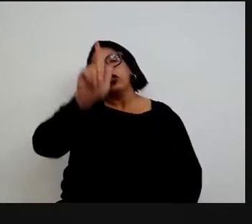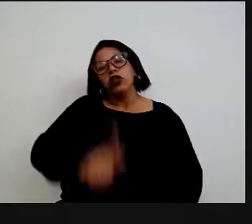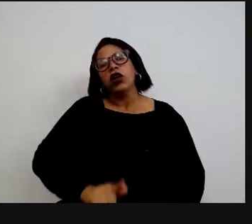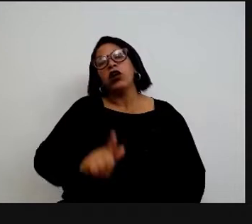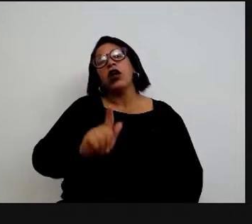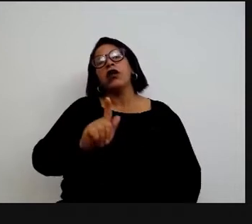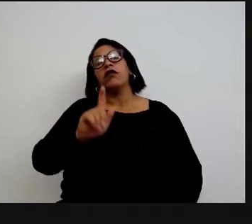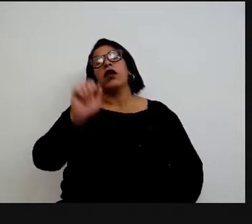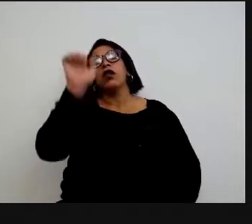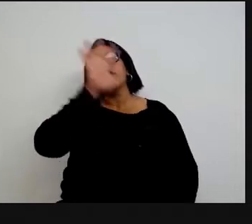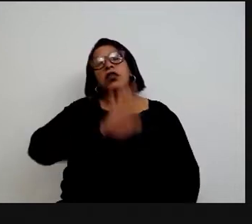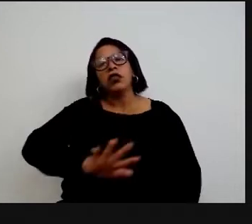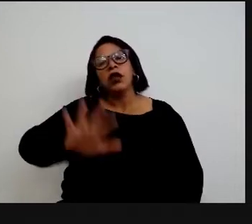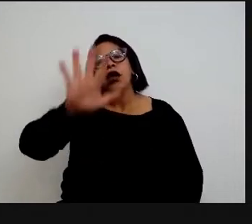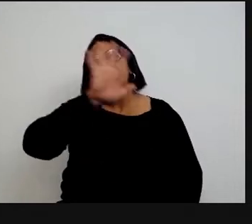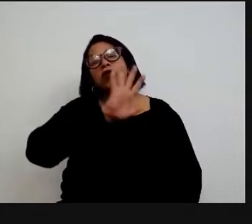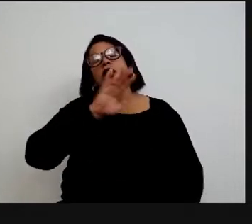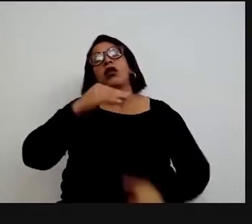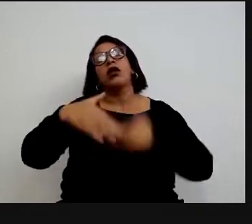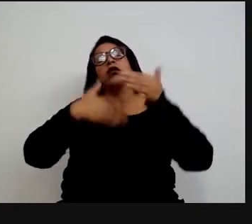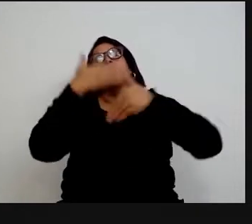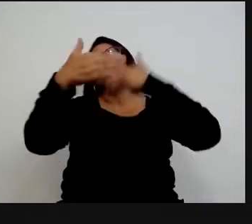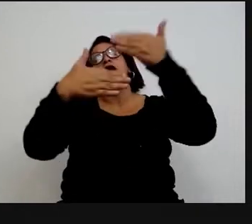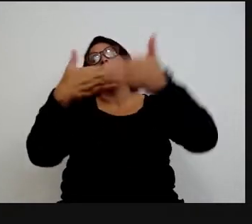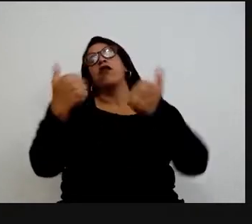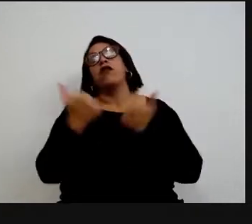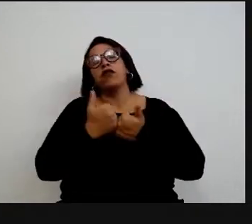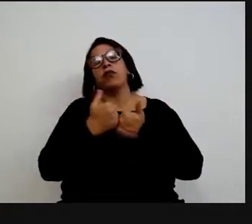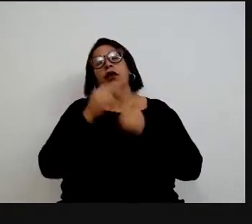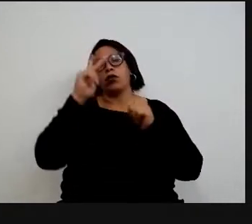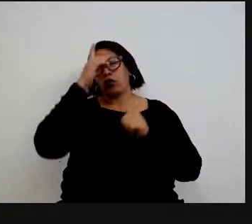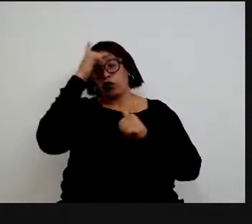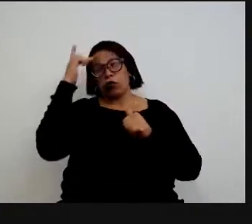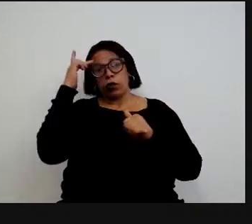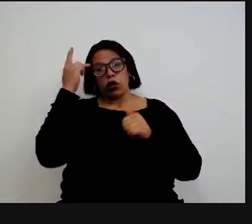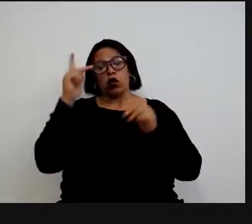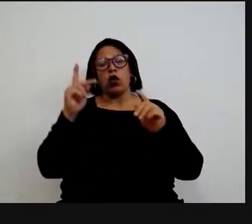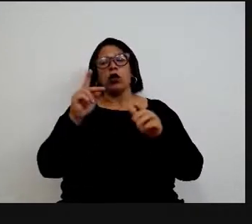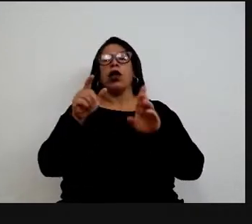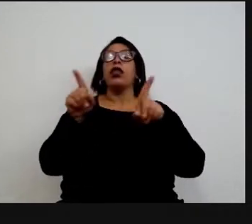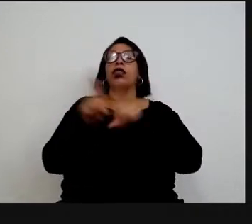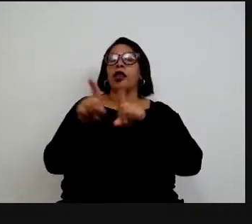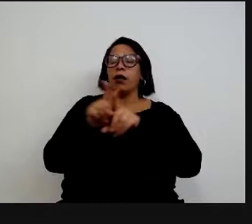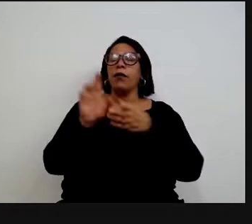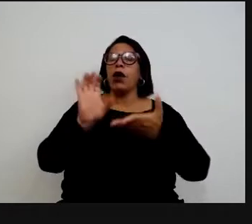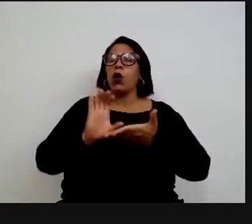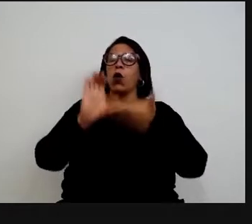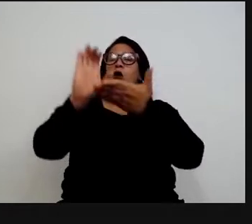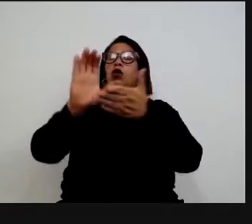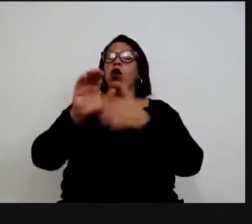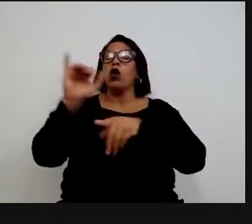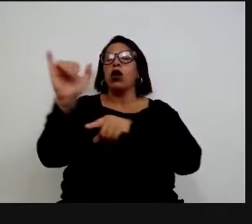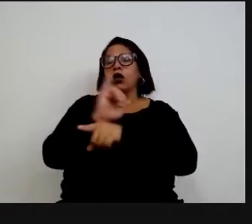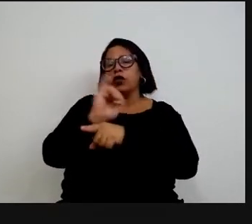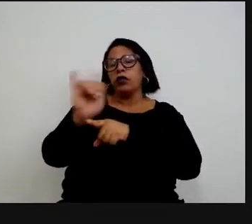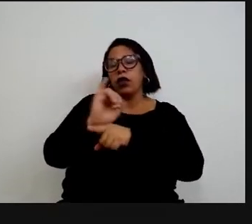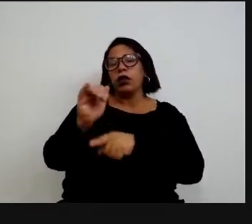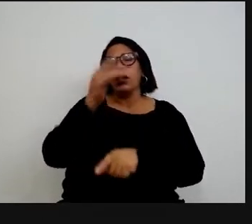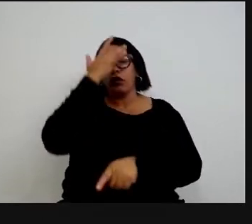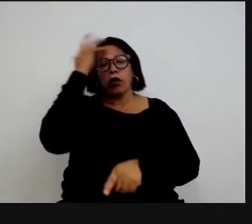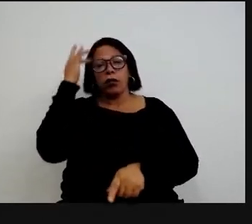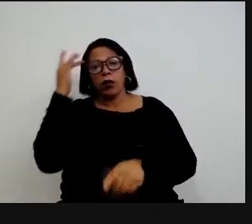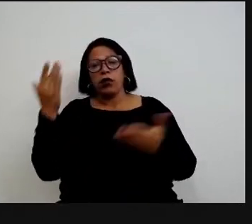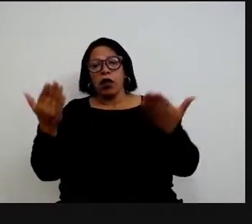da Gerência Nacional de Desenvolvimento e Desempenho de Pessoas, consultora de Estratégia e